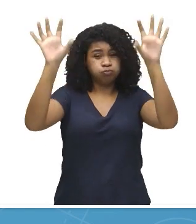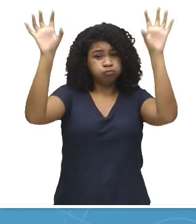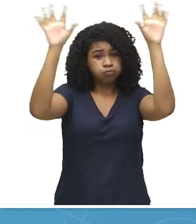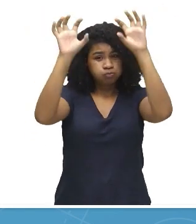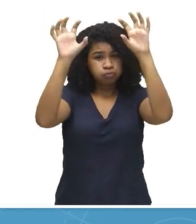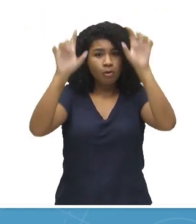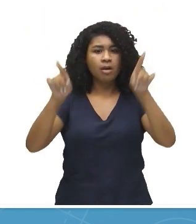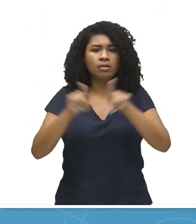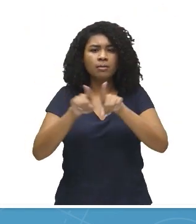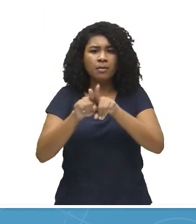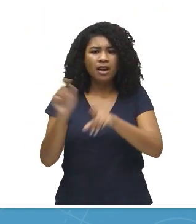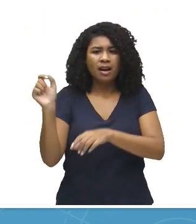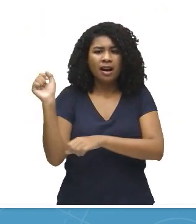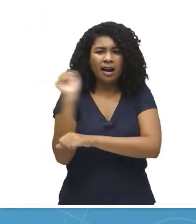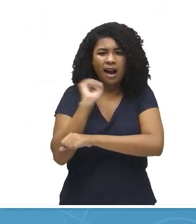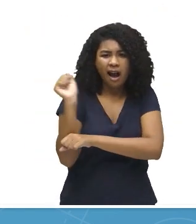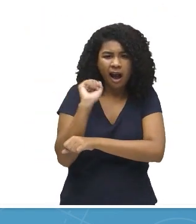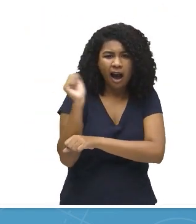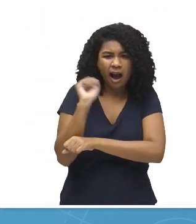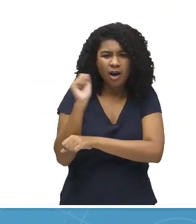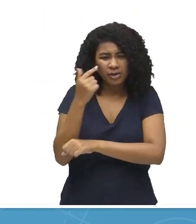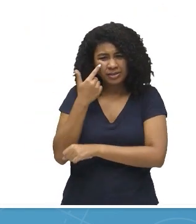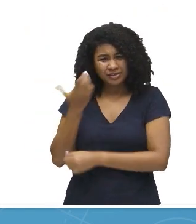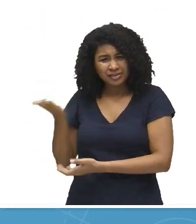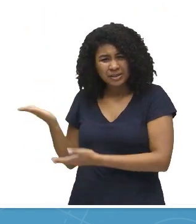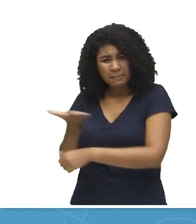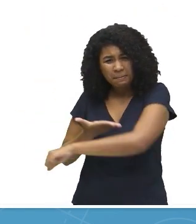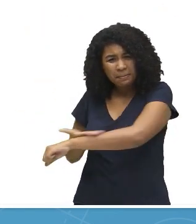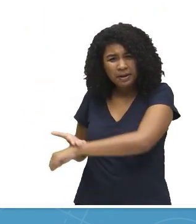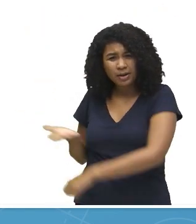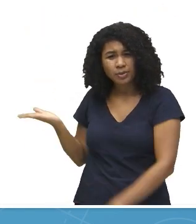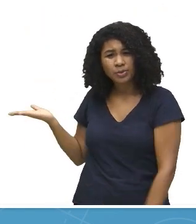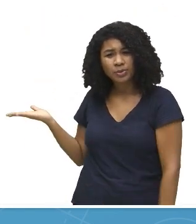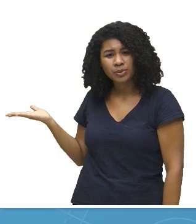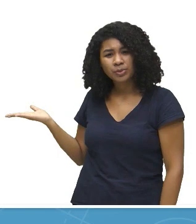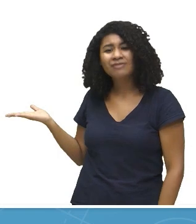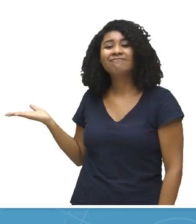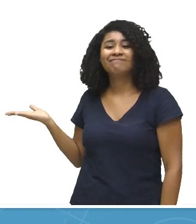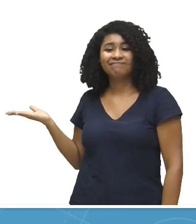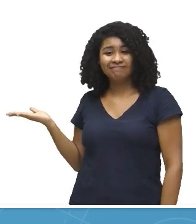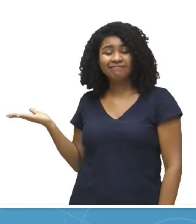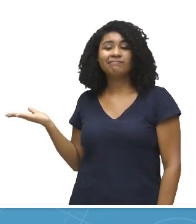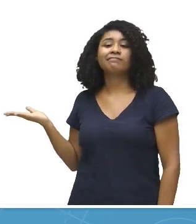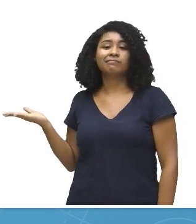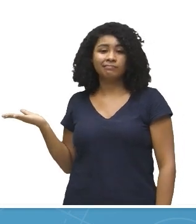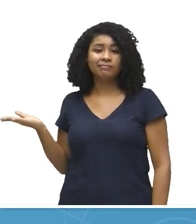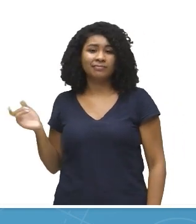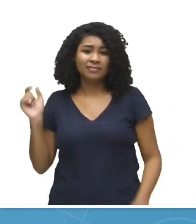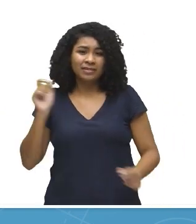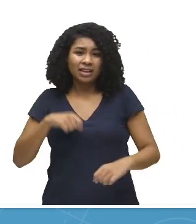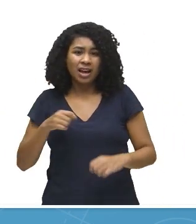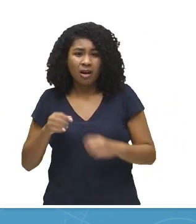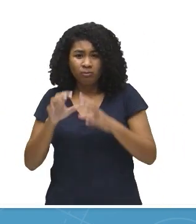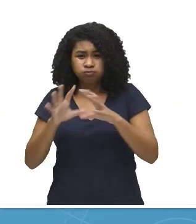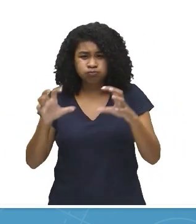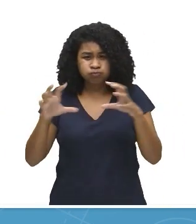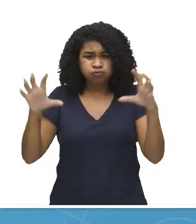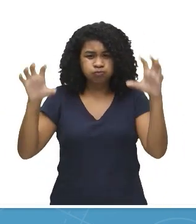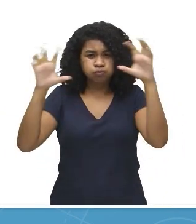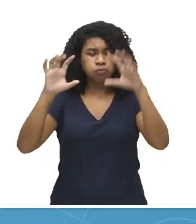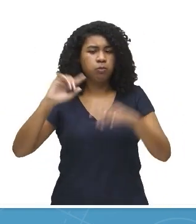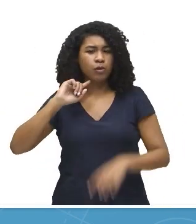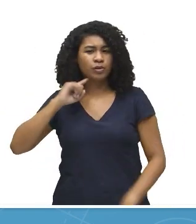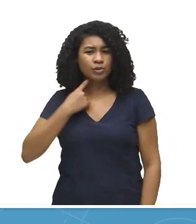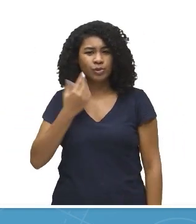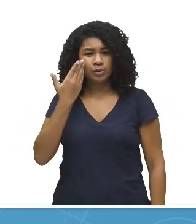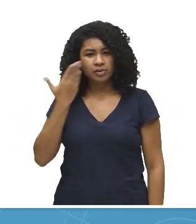os escapamentos, olha, dos veículos. Então, se você observar aqui na imagem ao lado, olha, essa imagem aqui abaixo, a gente